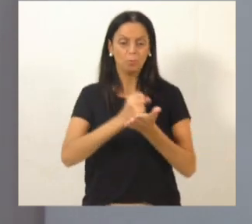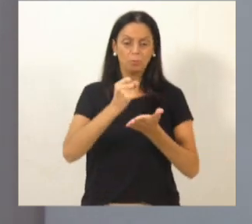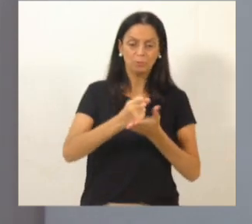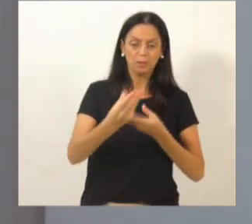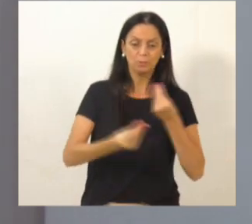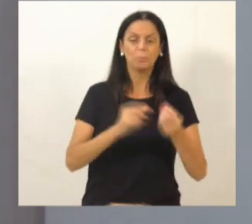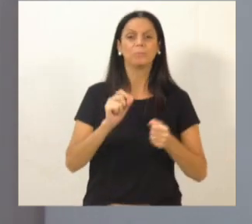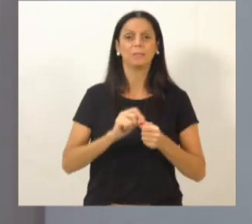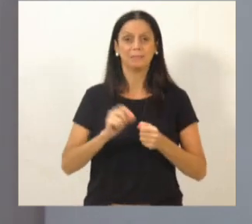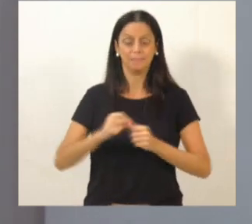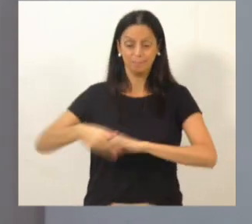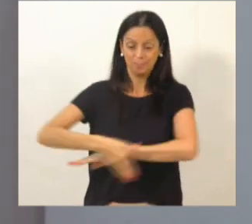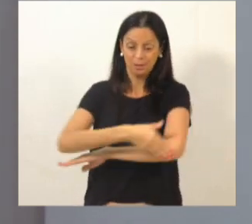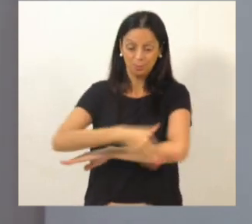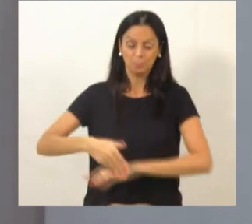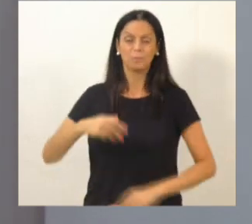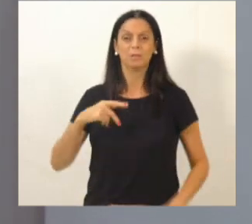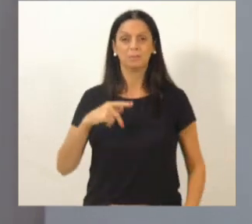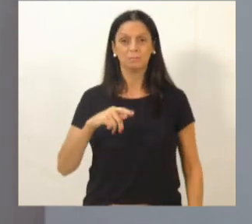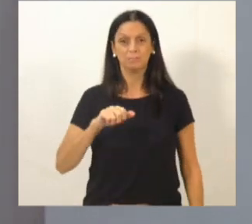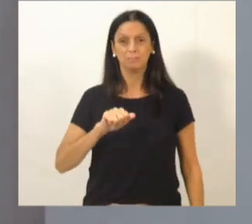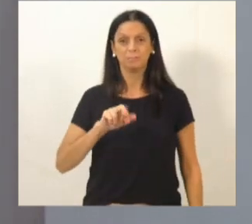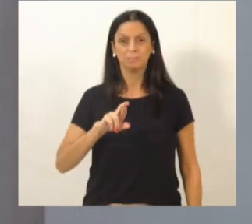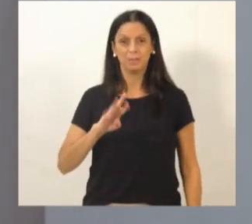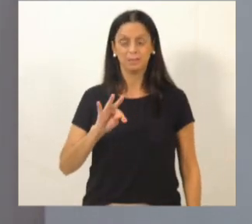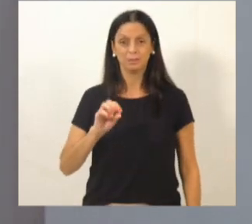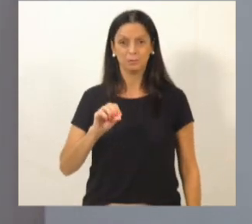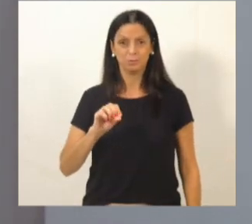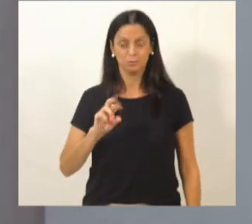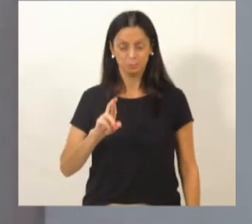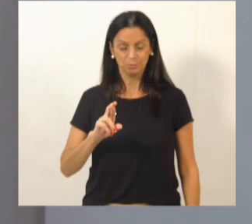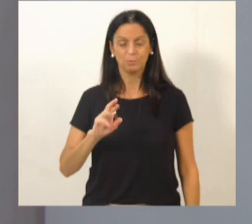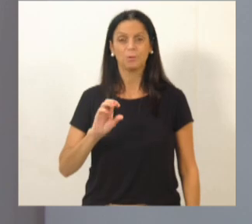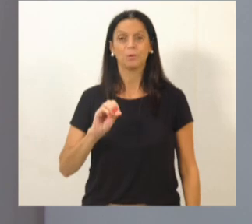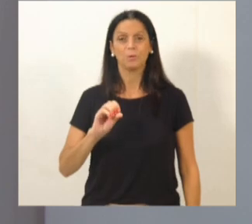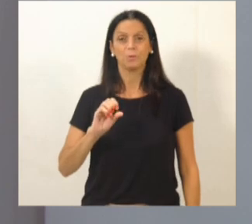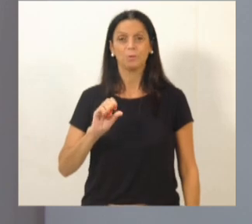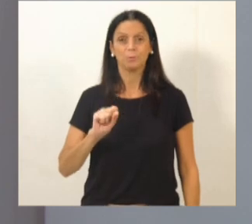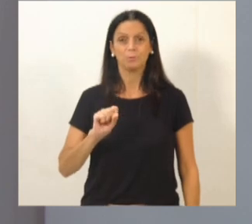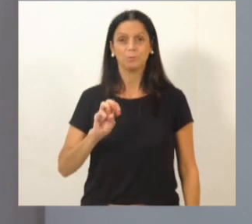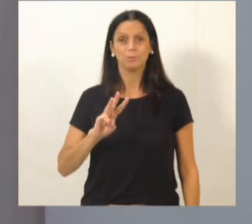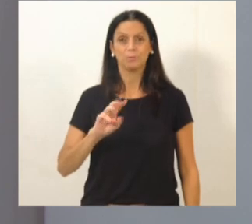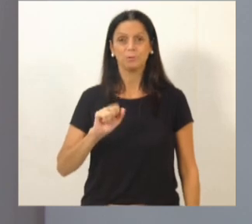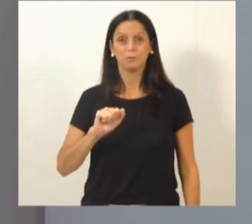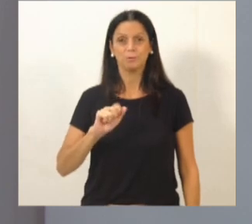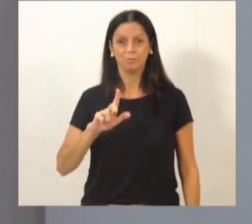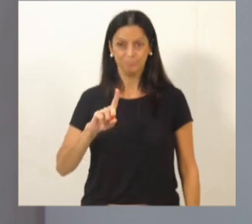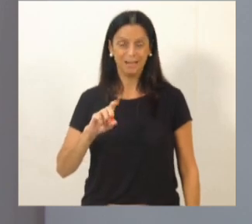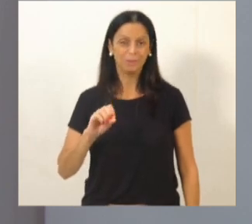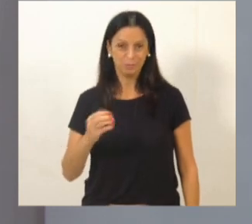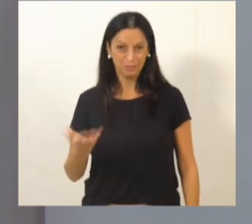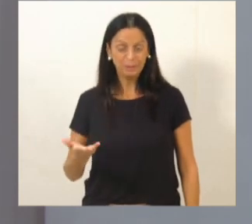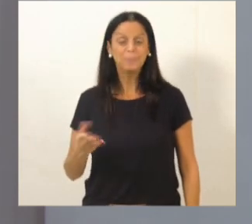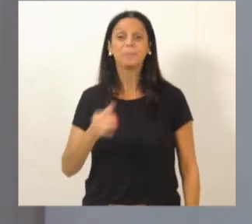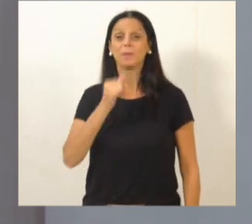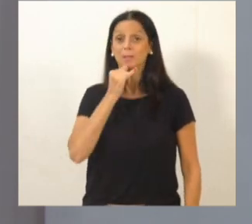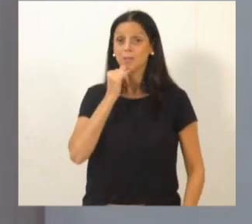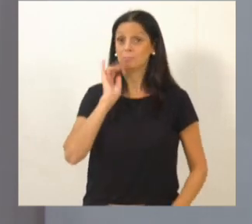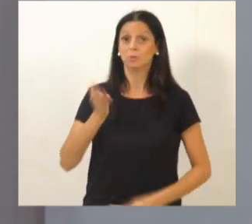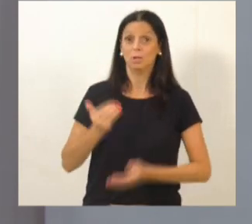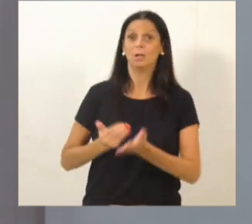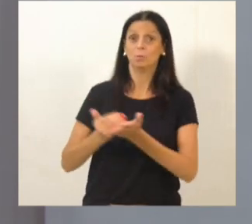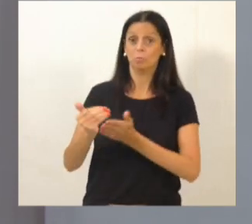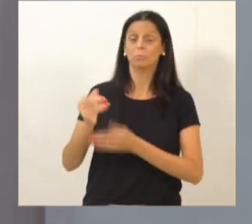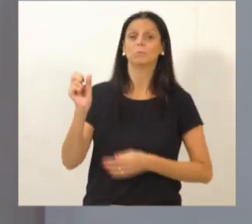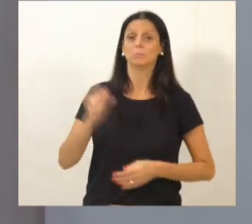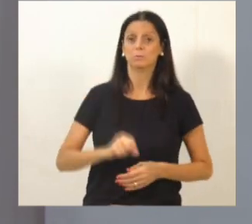Reza, ela retrata muito bem. Então, quando a gente falou do PAC lá atrás, não é que ele não foi começado, ele não foi terminado.